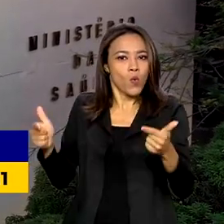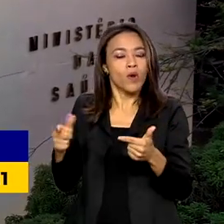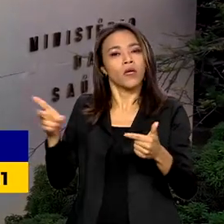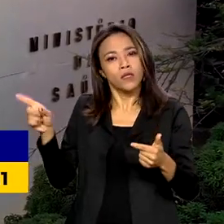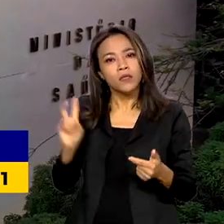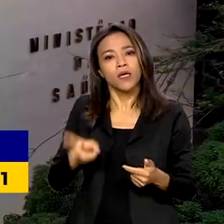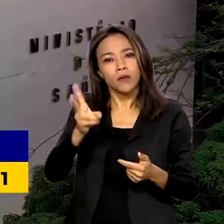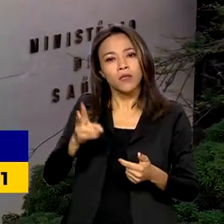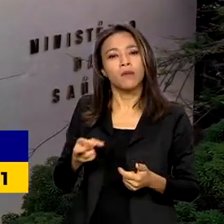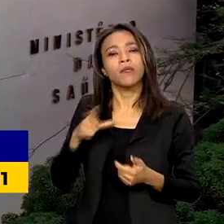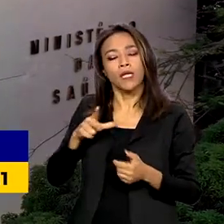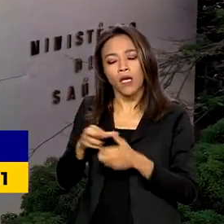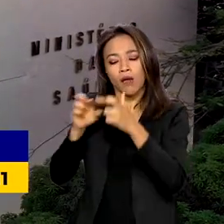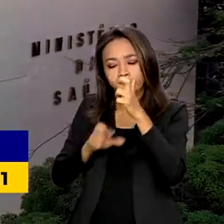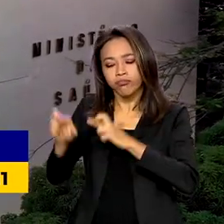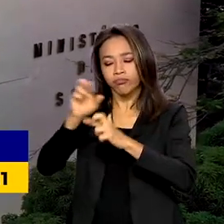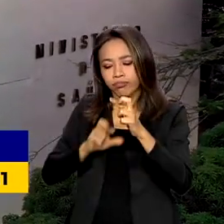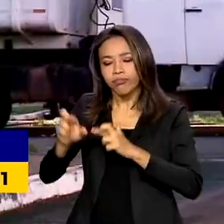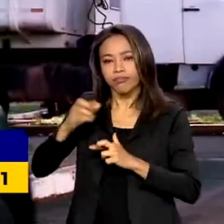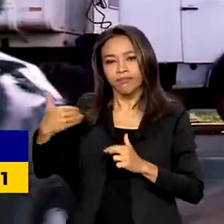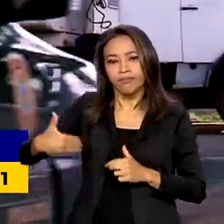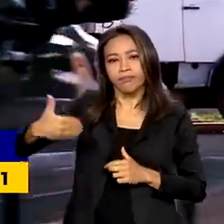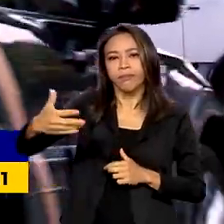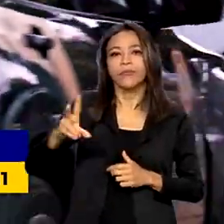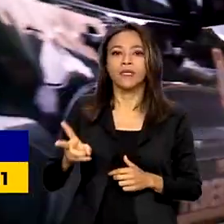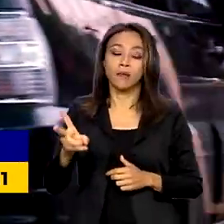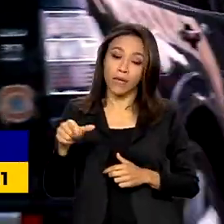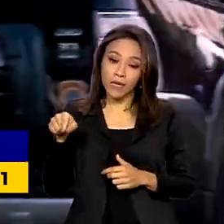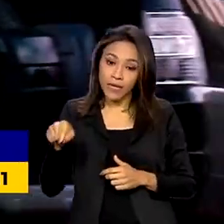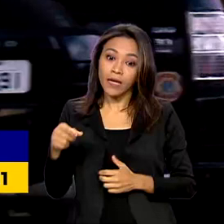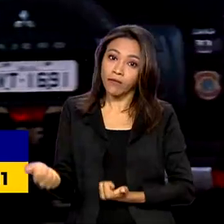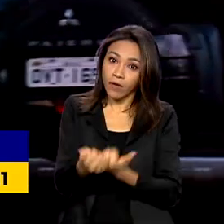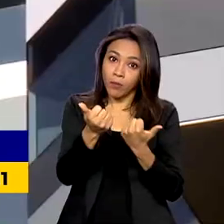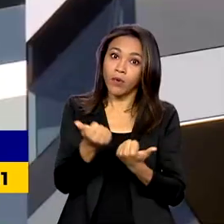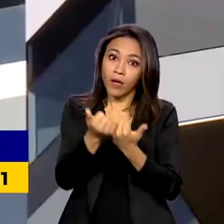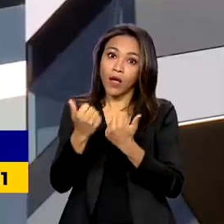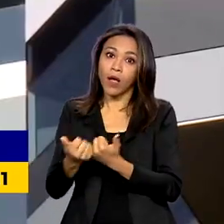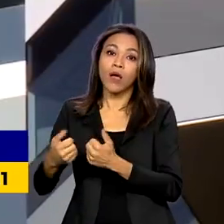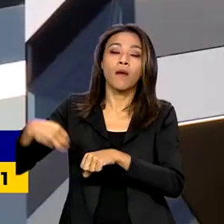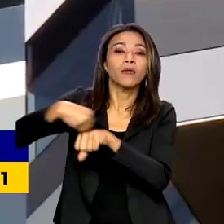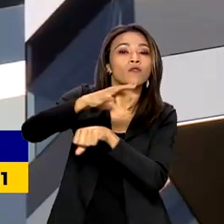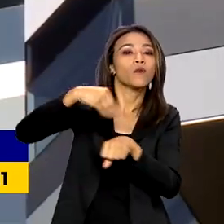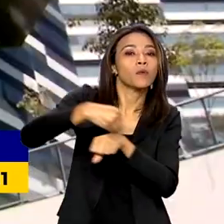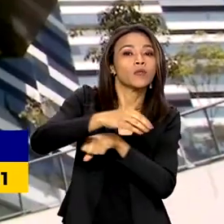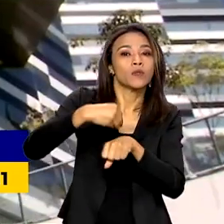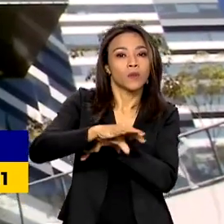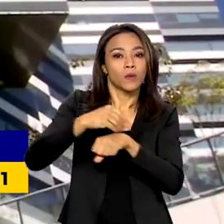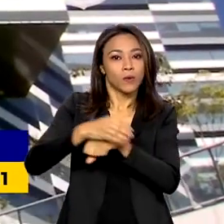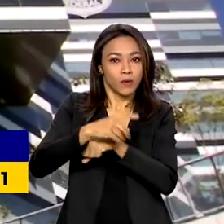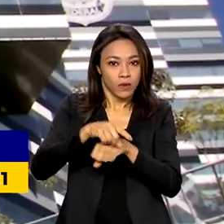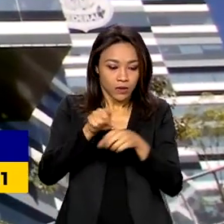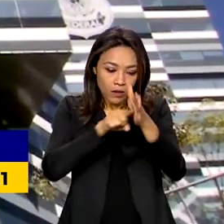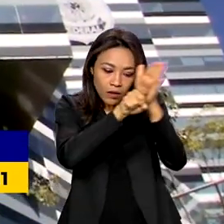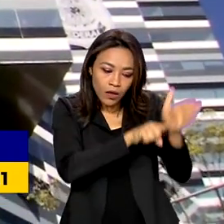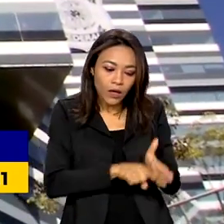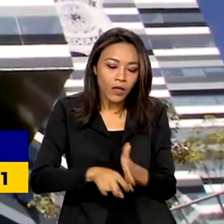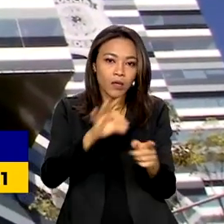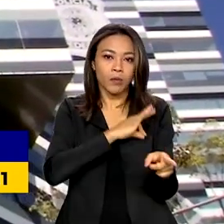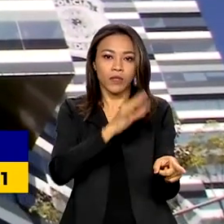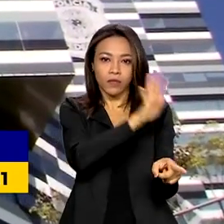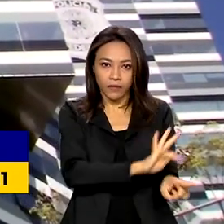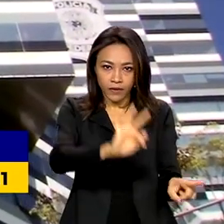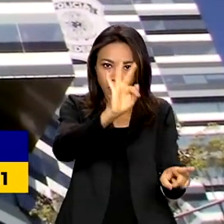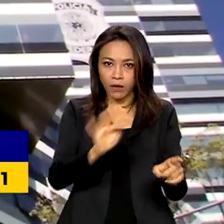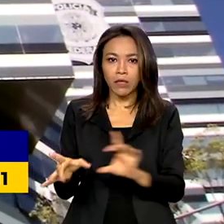regularmente a pasta ressaltou ainda que colabora com as investigações da polícia federal e segue a disposição